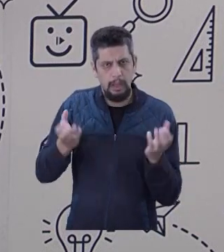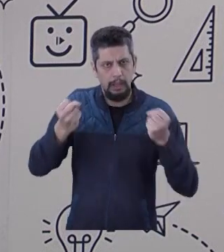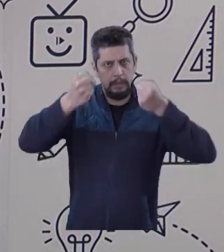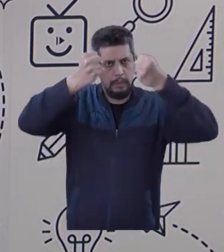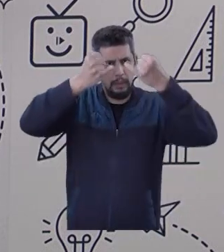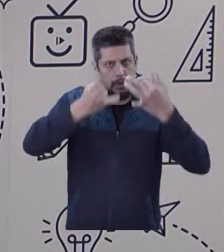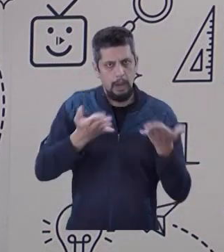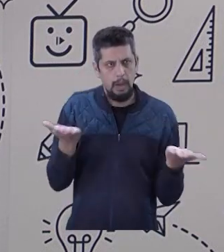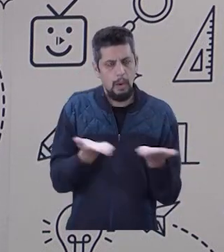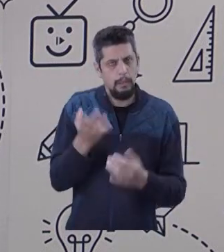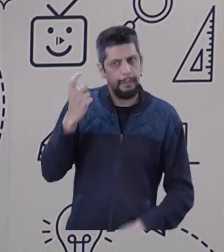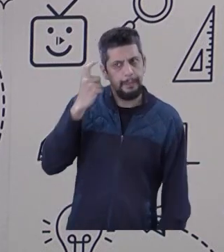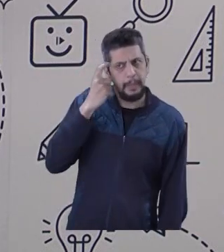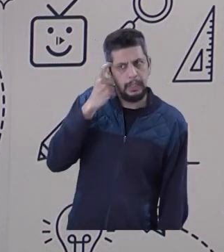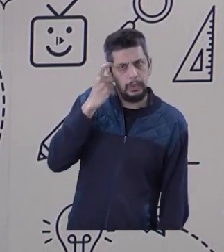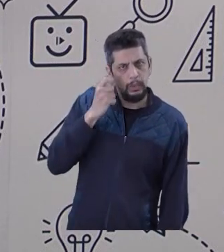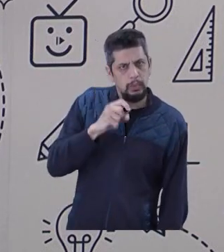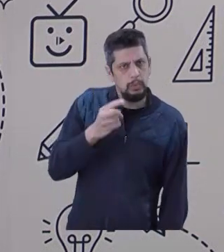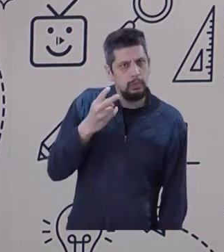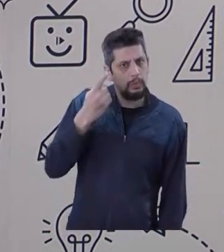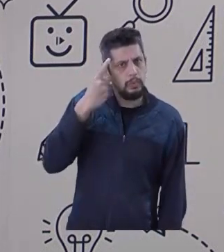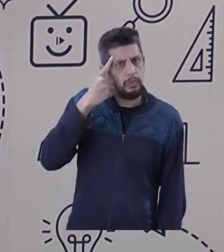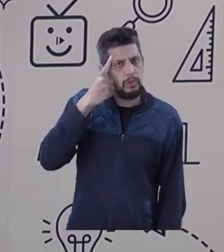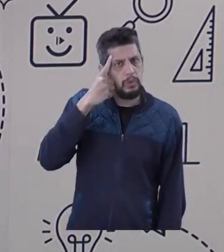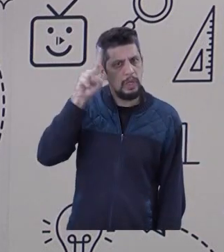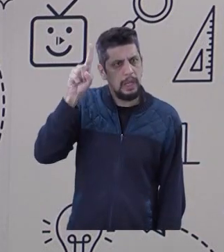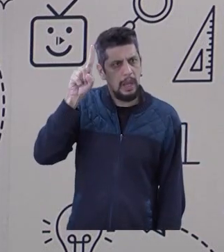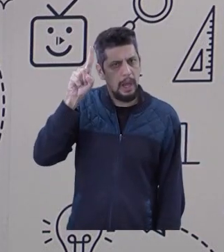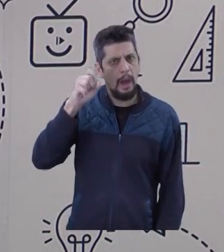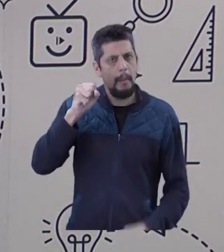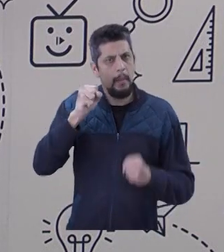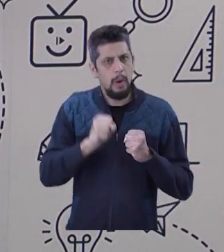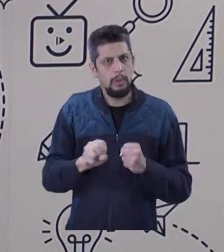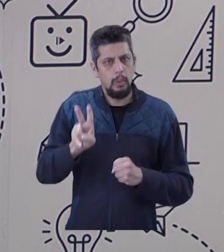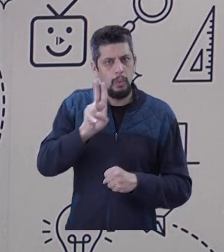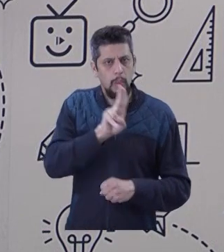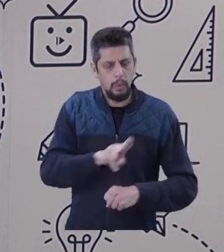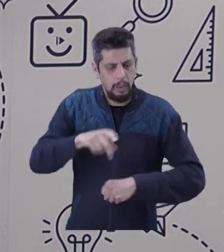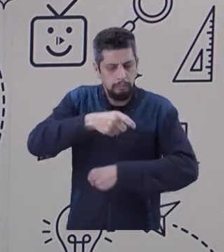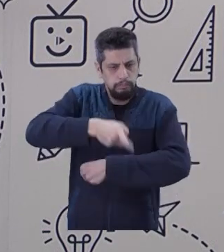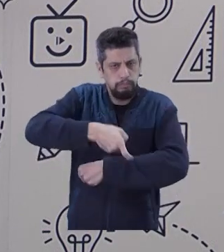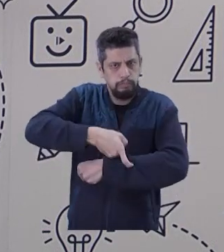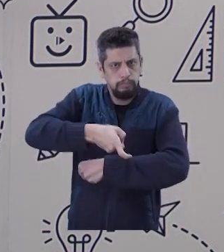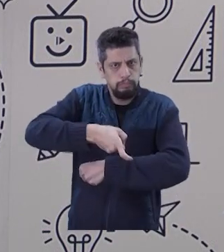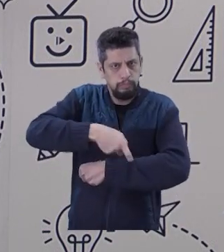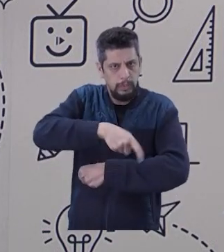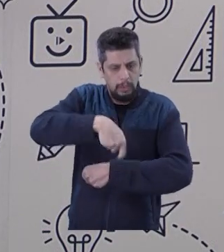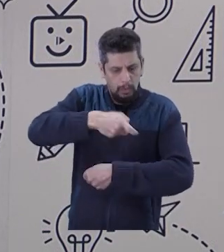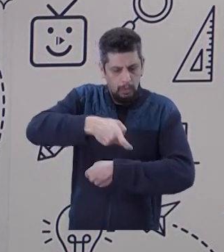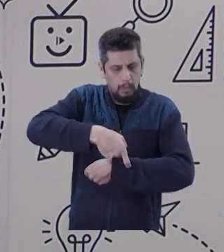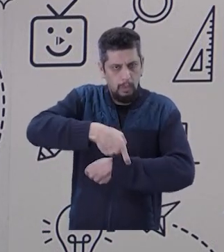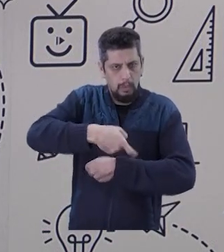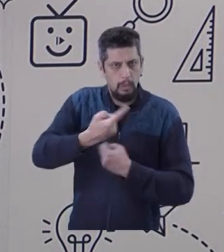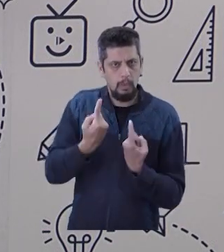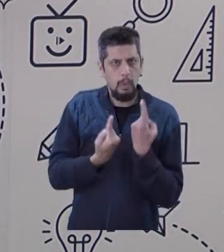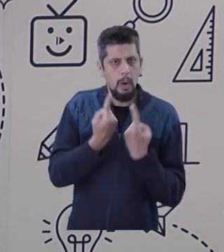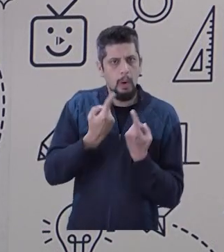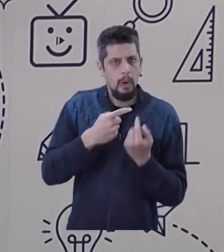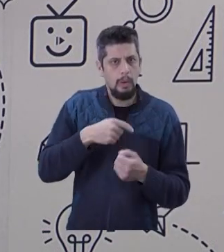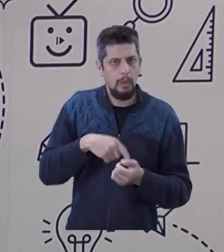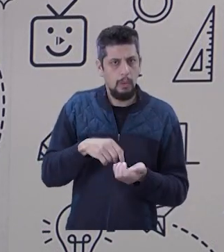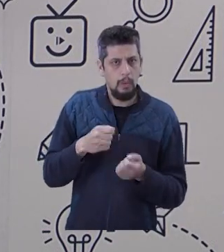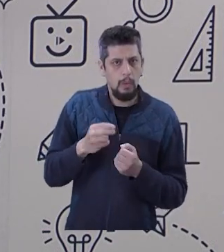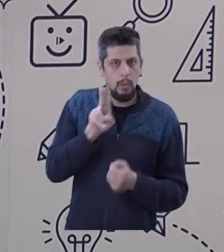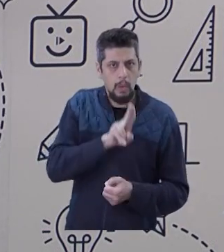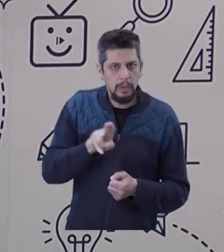né? Uhum. E agora vamos pensar ao longo do dia. A gente pode usar o relógio também. Uhum. Né? Qual relógio que a gente mais